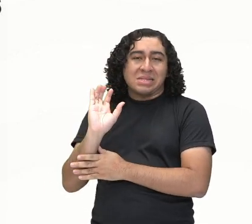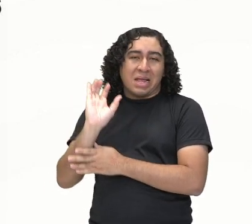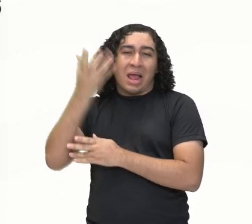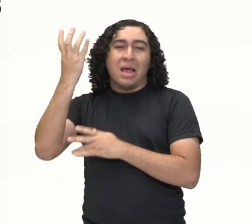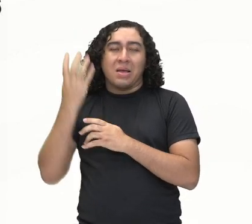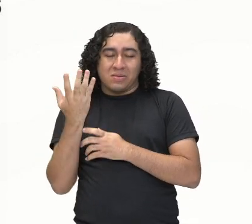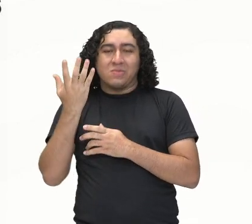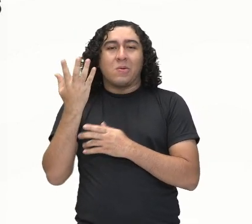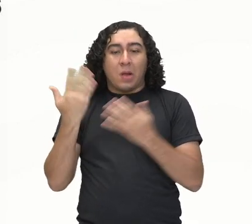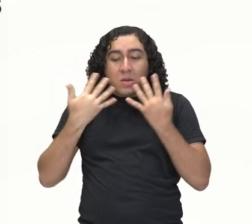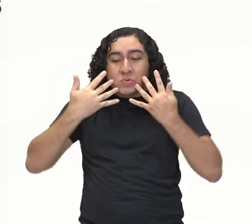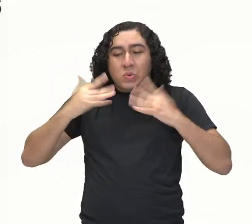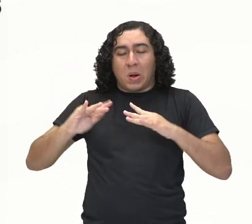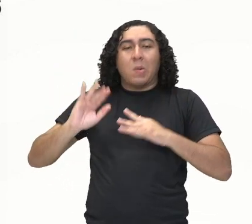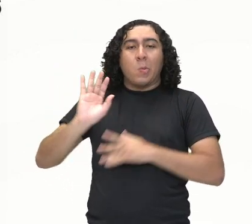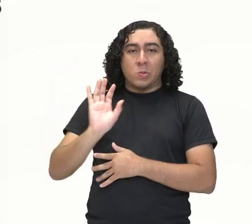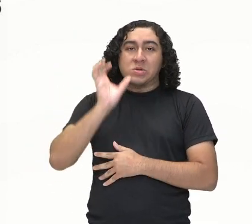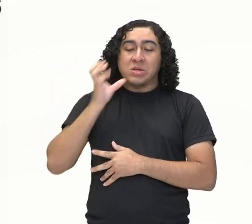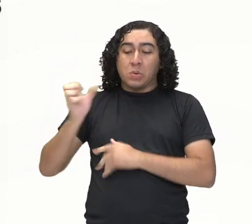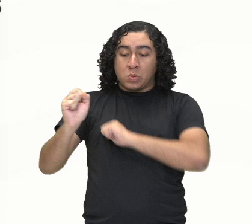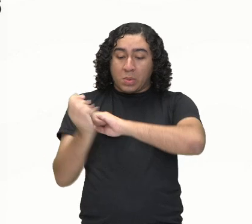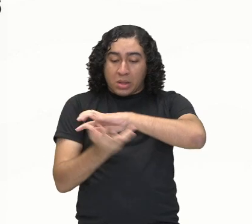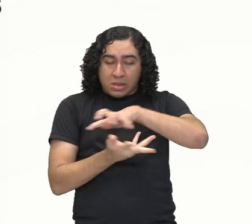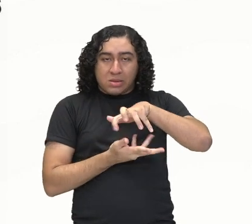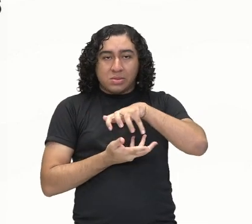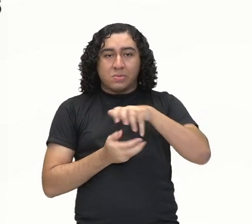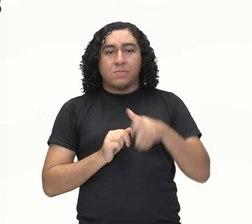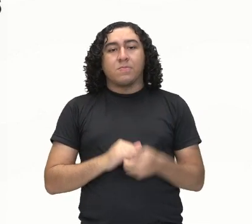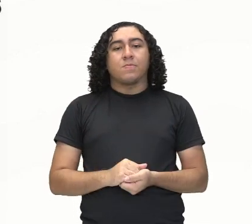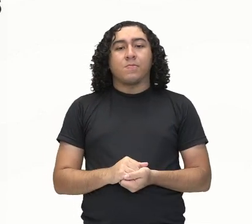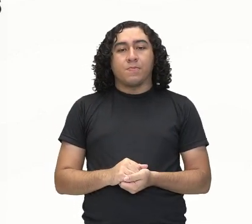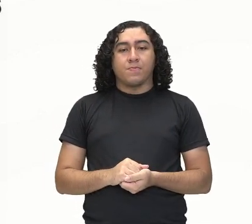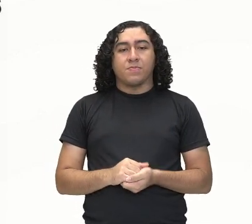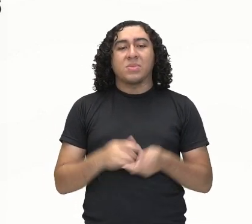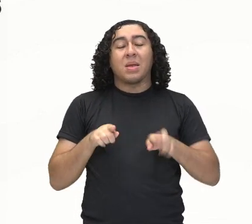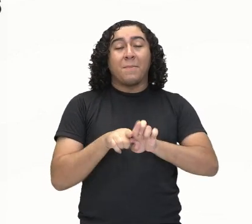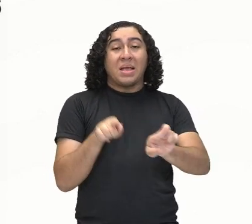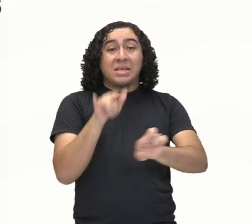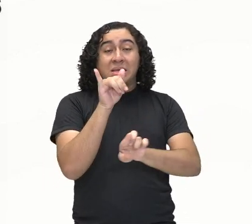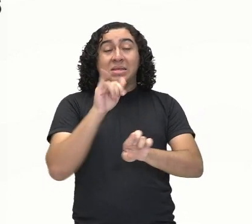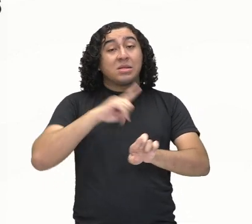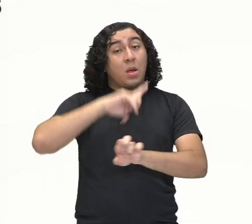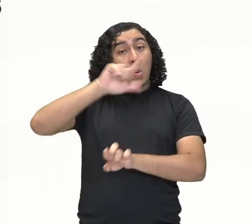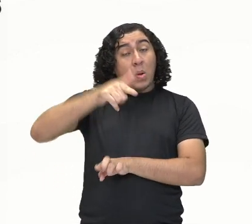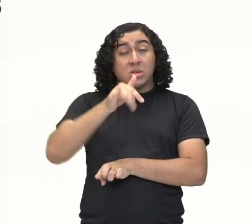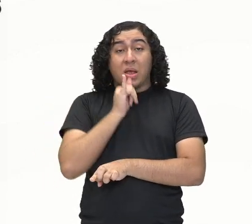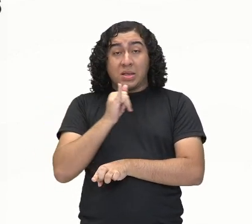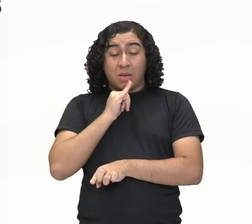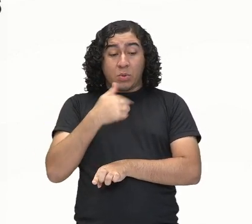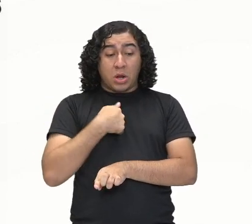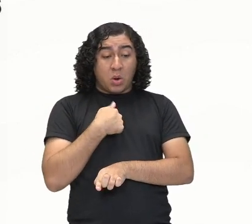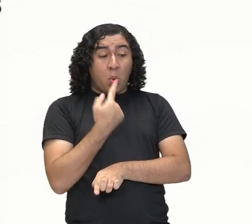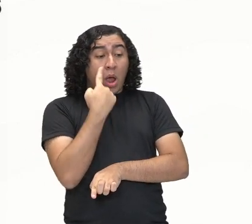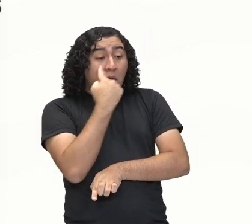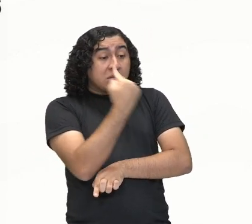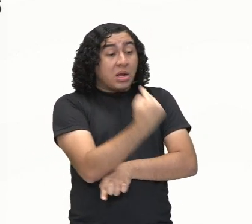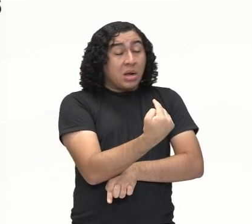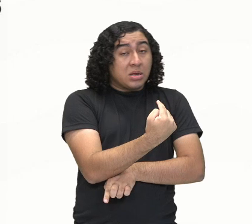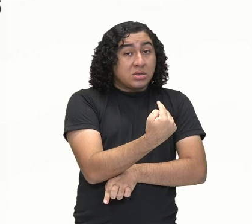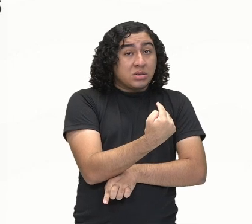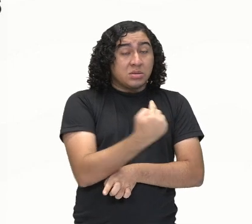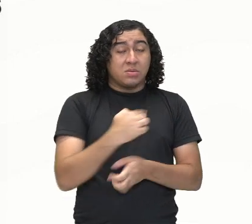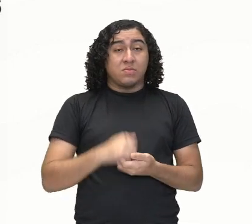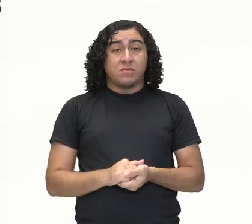levam as pessoas a migrarem. Já o atrativo é o que vai me atrair ali naquele local, né? A possibilidade aqui